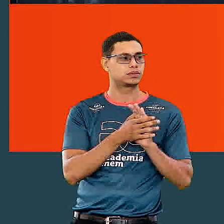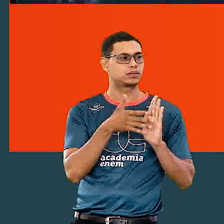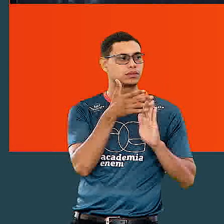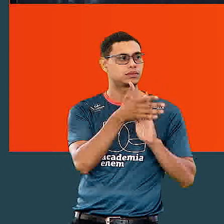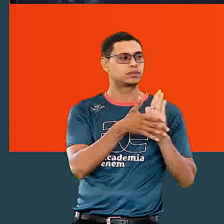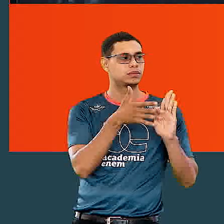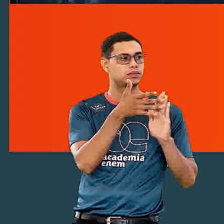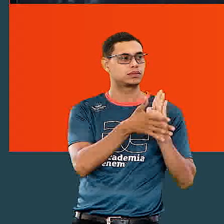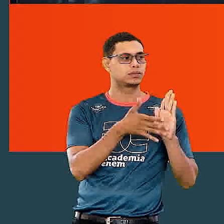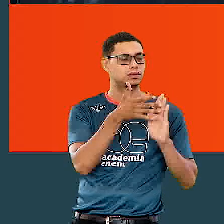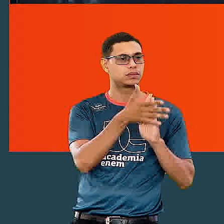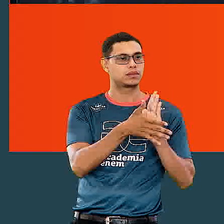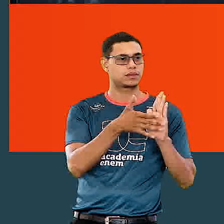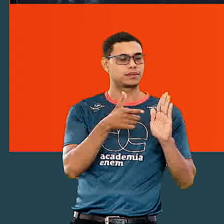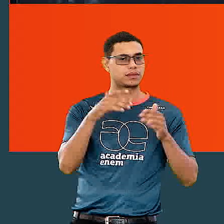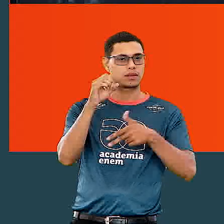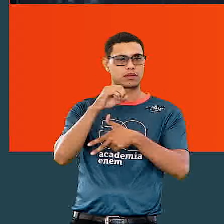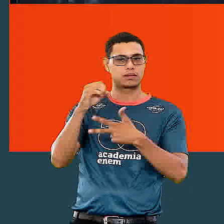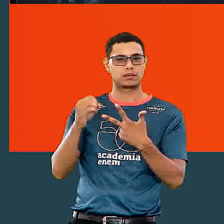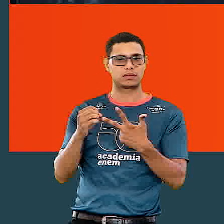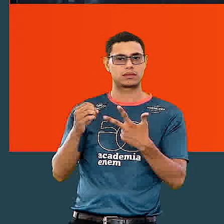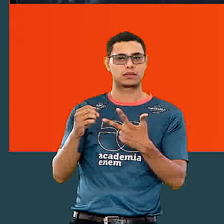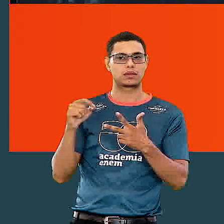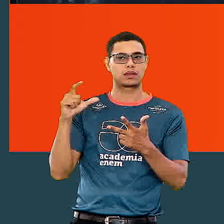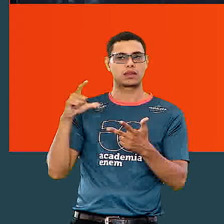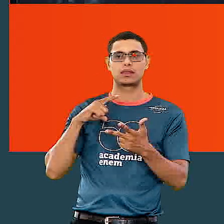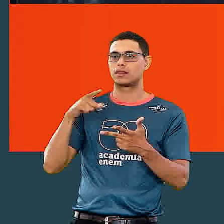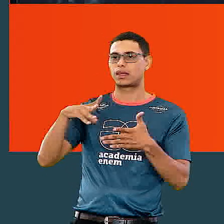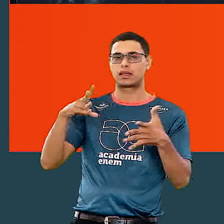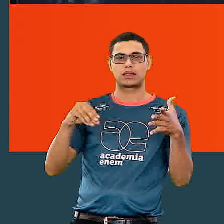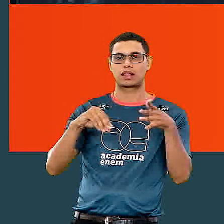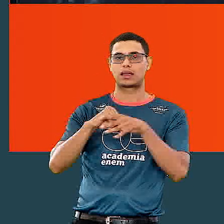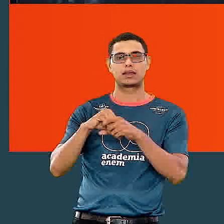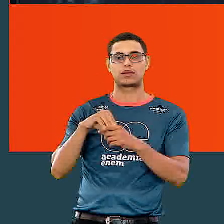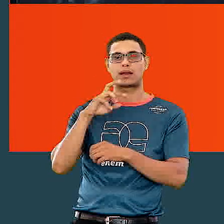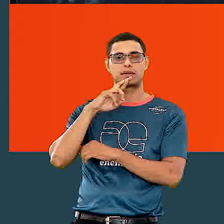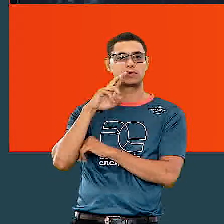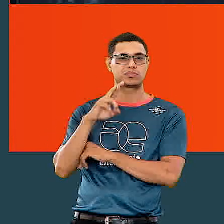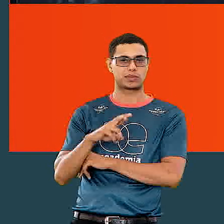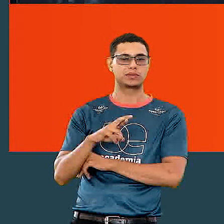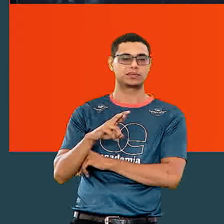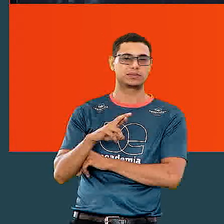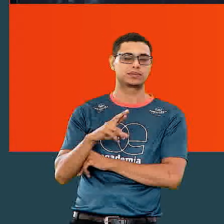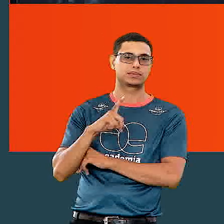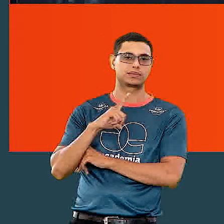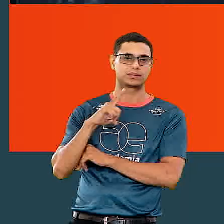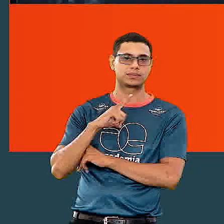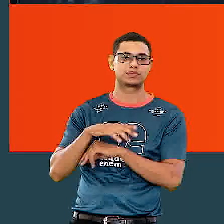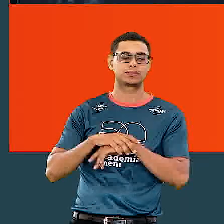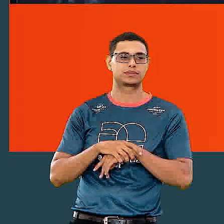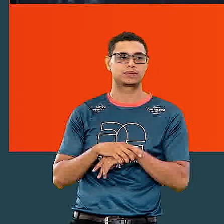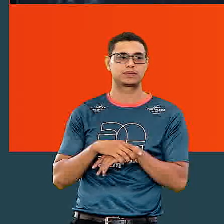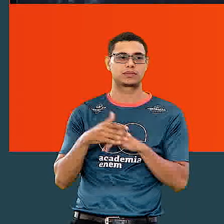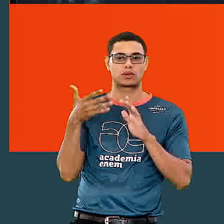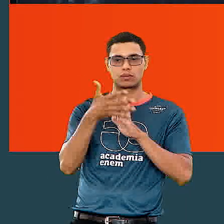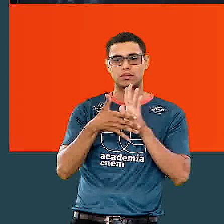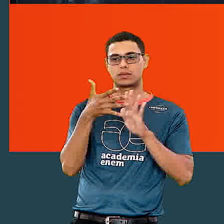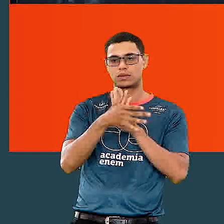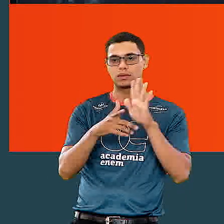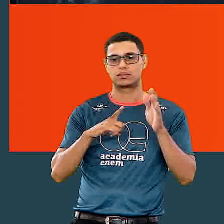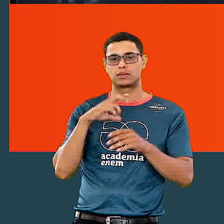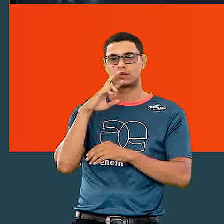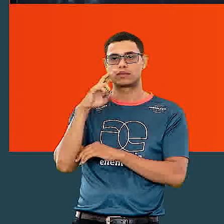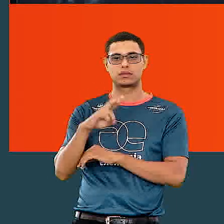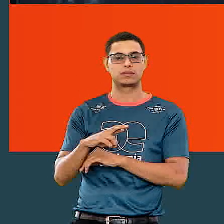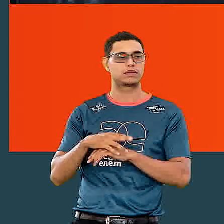no texto do Enem mora a resposta. No texto mora a resposta.